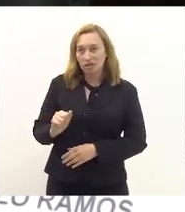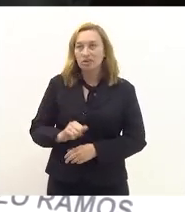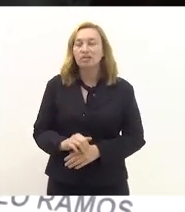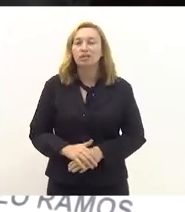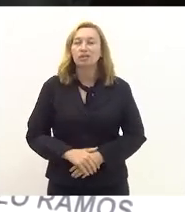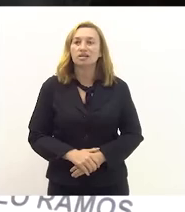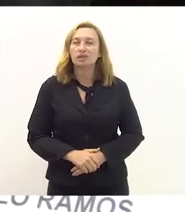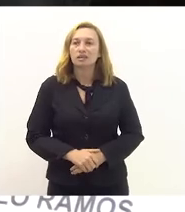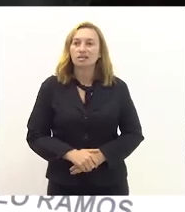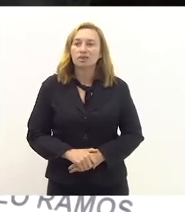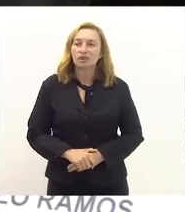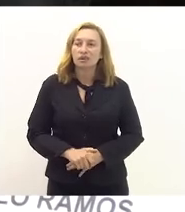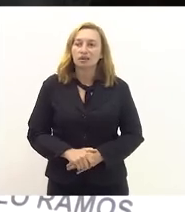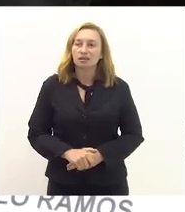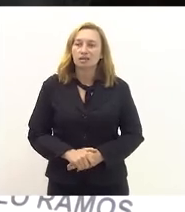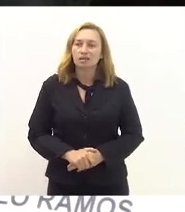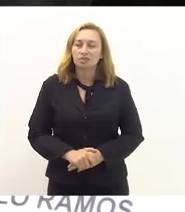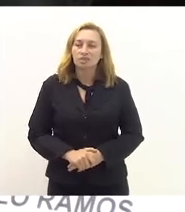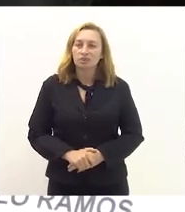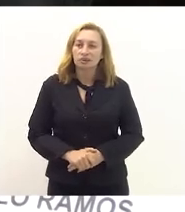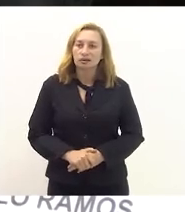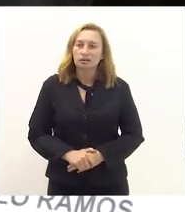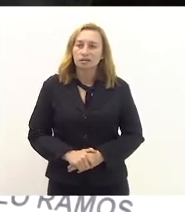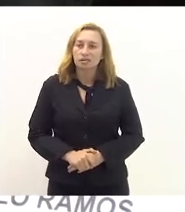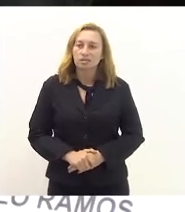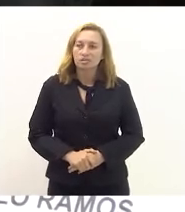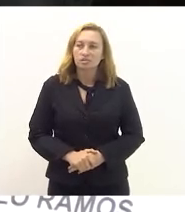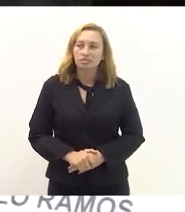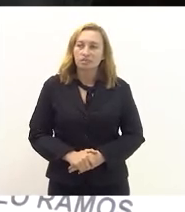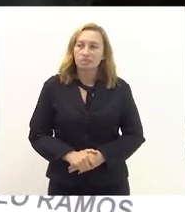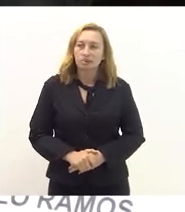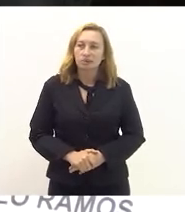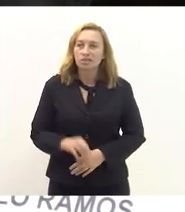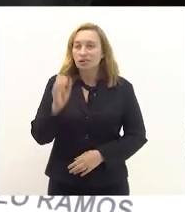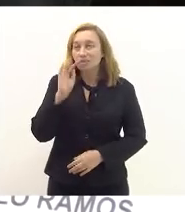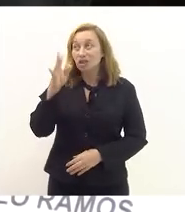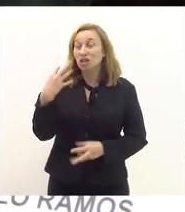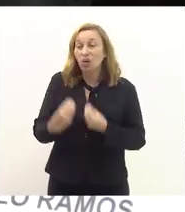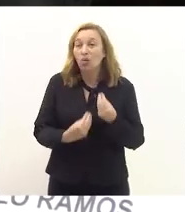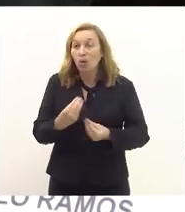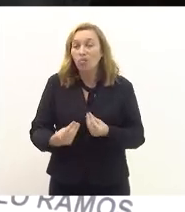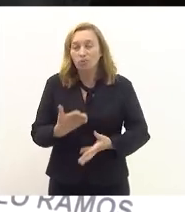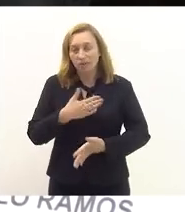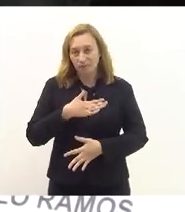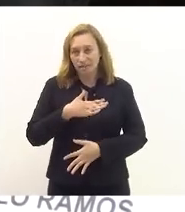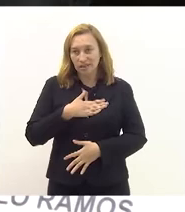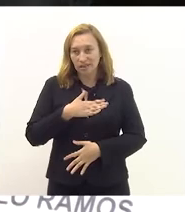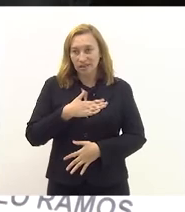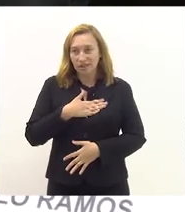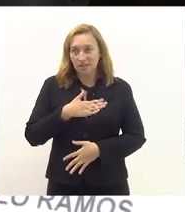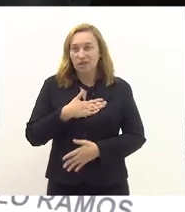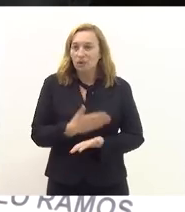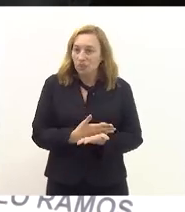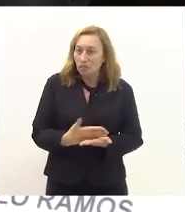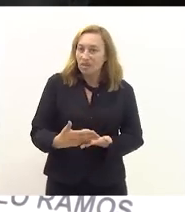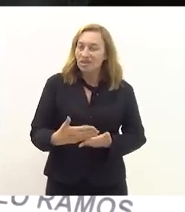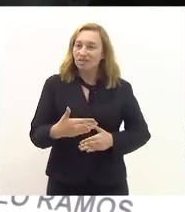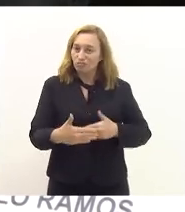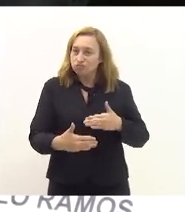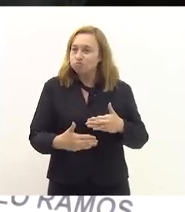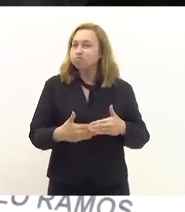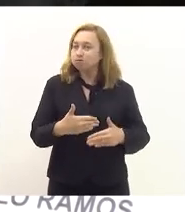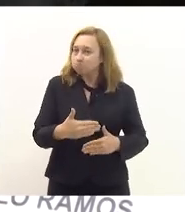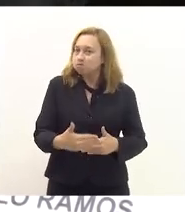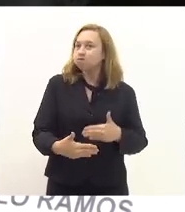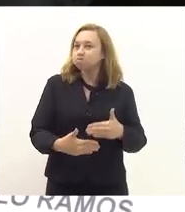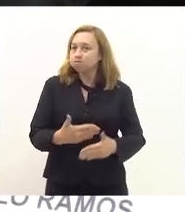aí, se vocês podem imaginar como foi para mim ter começado esse processo